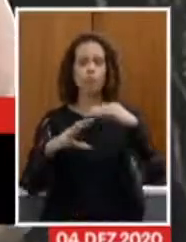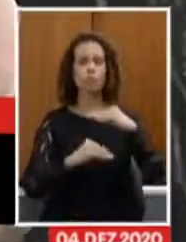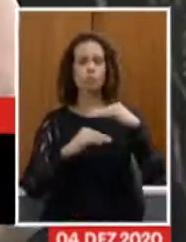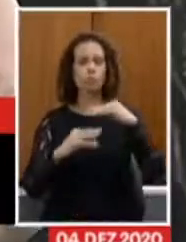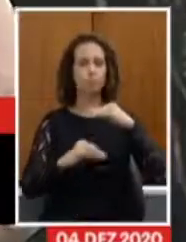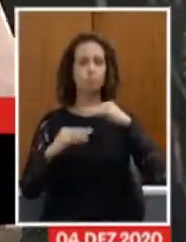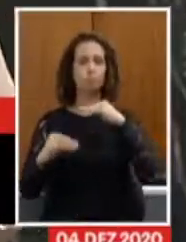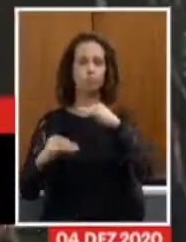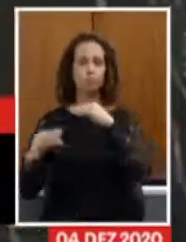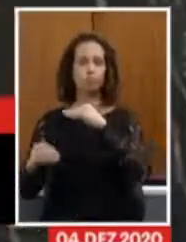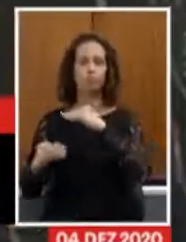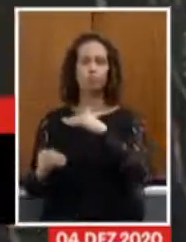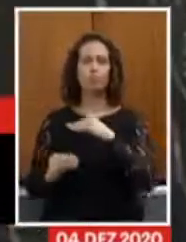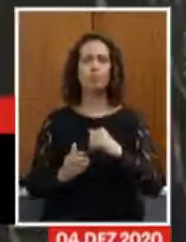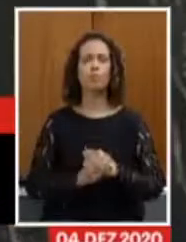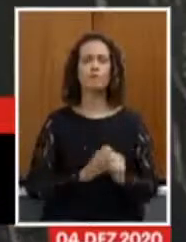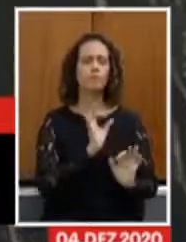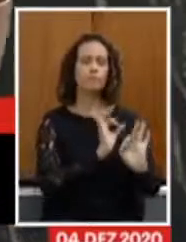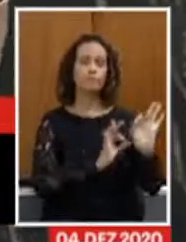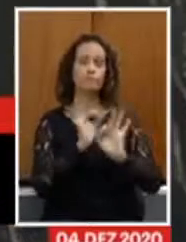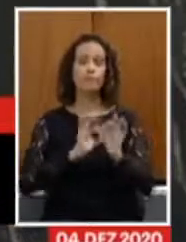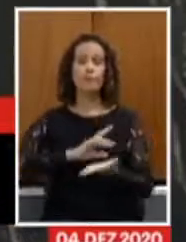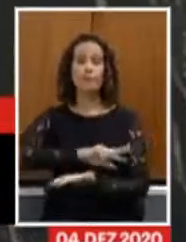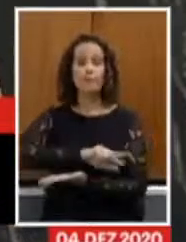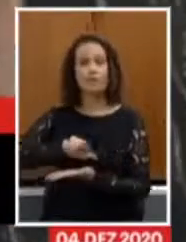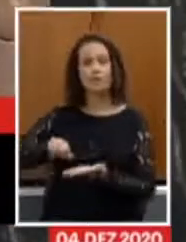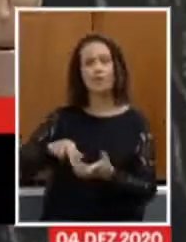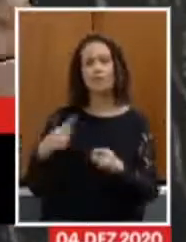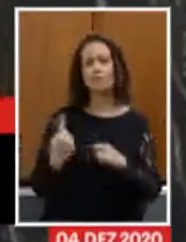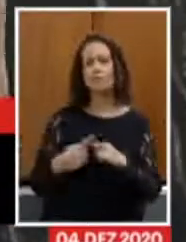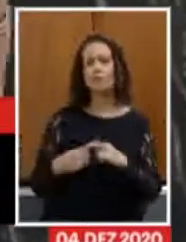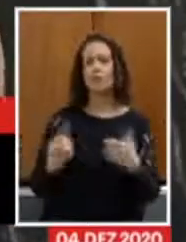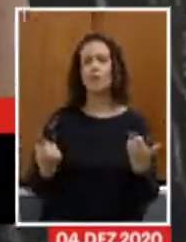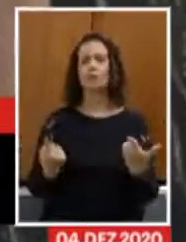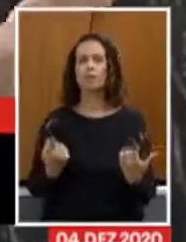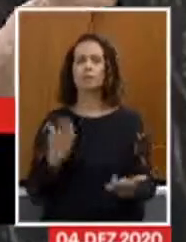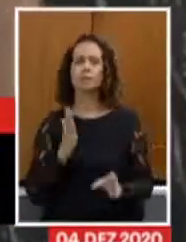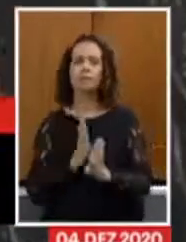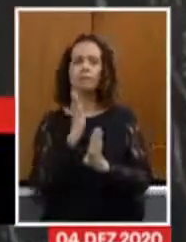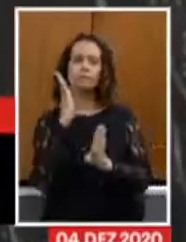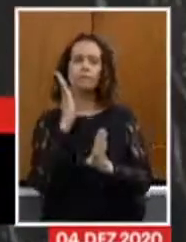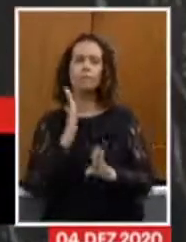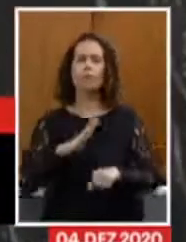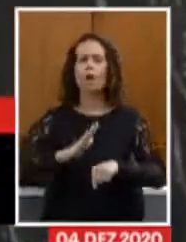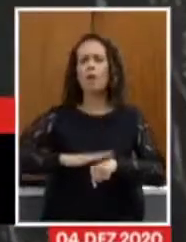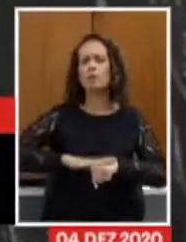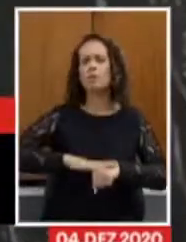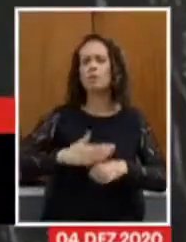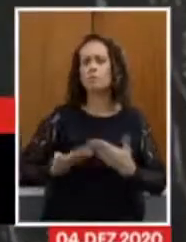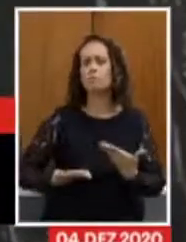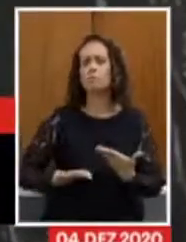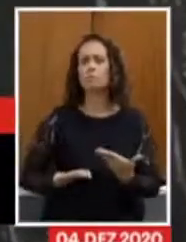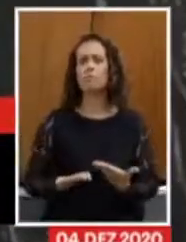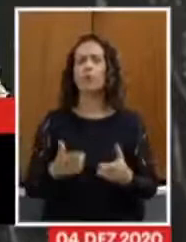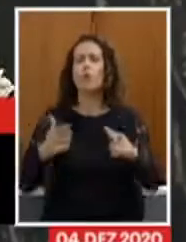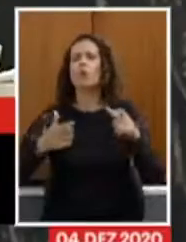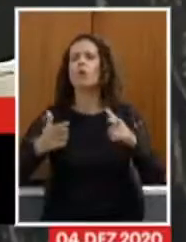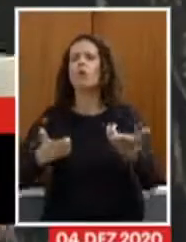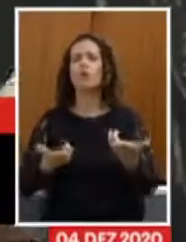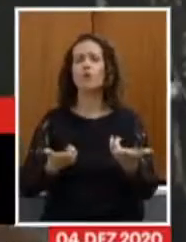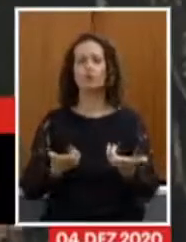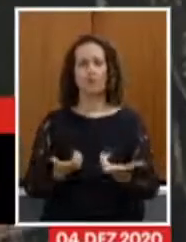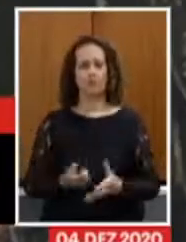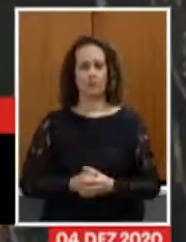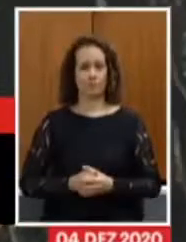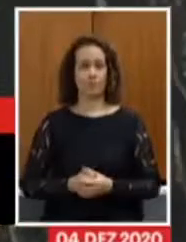foram construídas, elas são várias, porque nós temos que identificar em que ação será feito o investimento. Por isso que